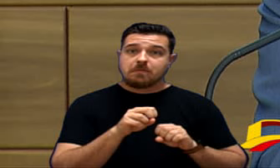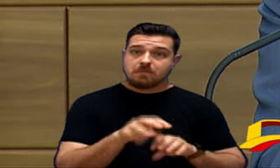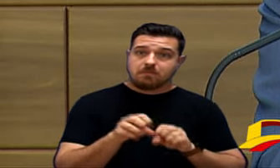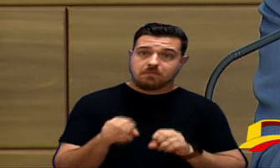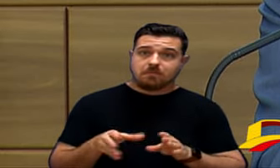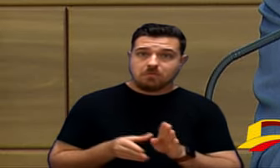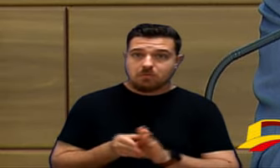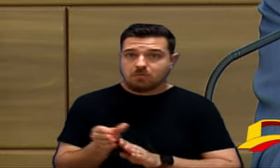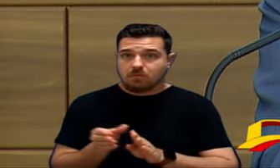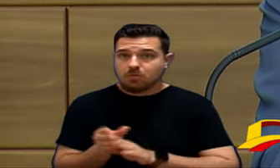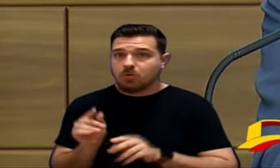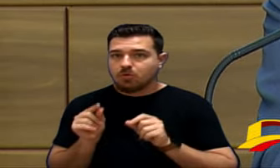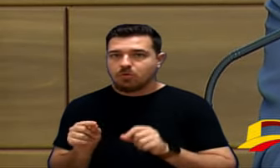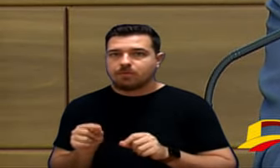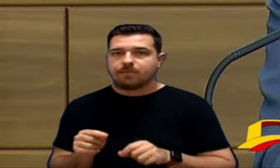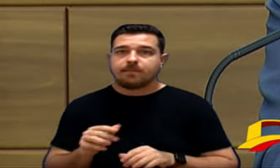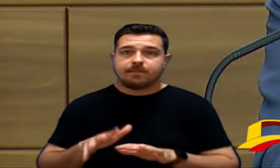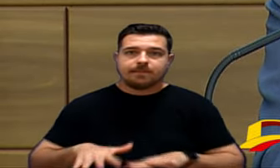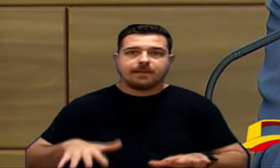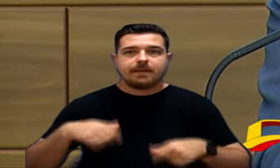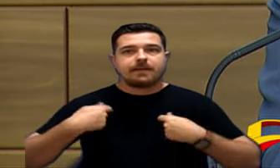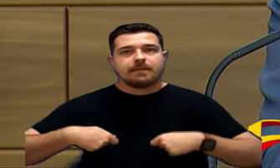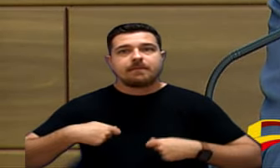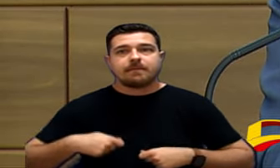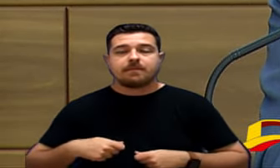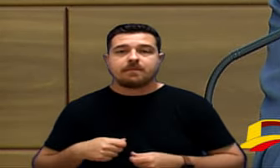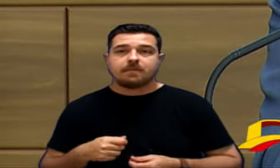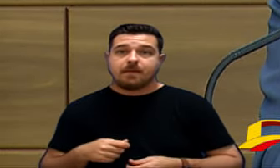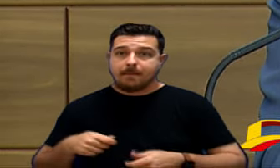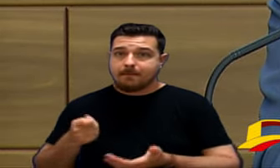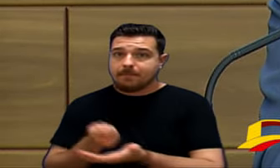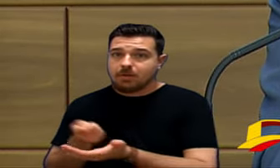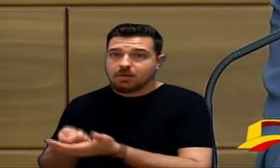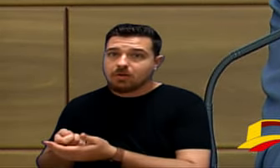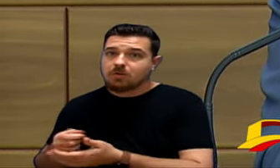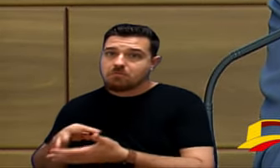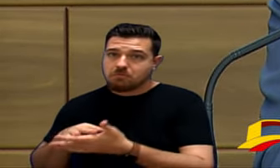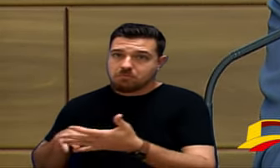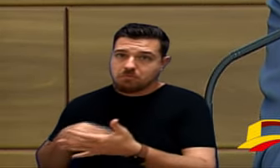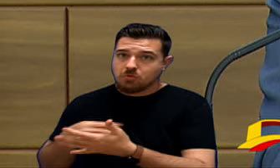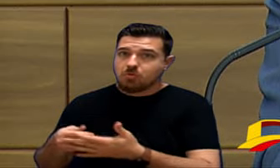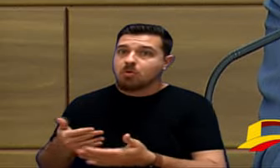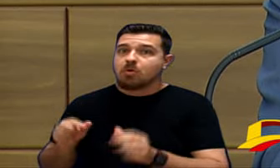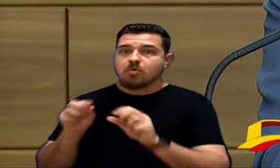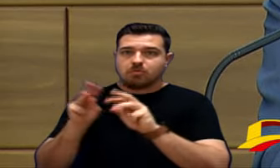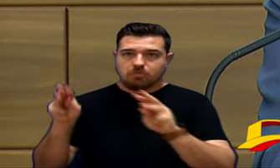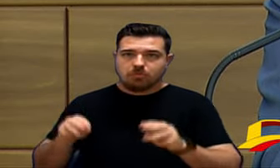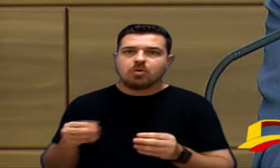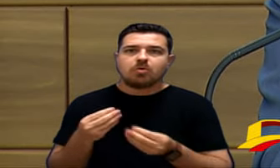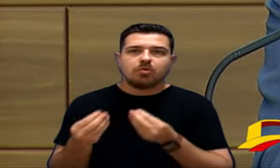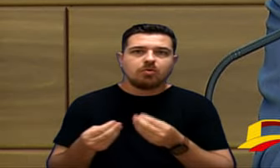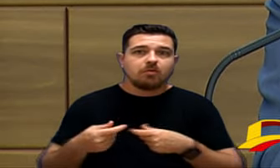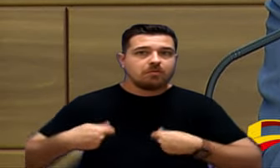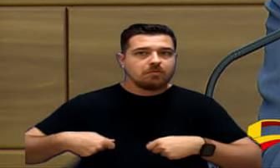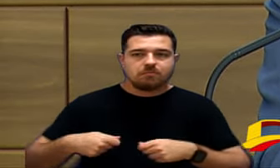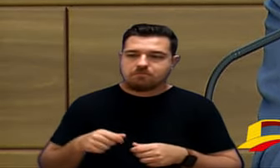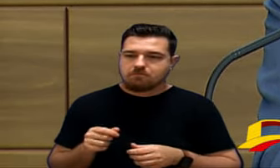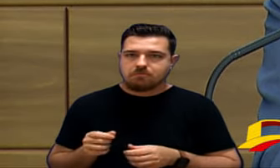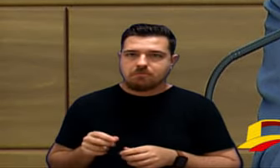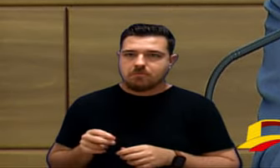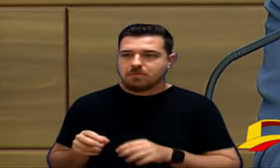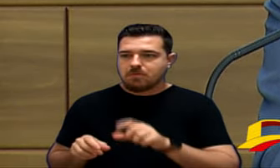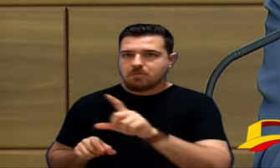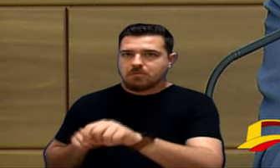orientadas nesse sentido toda vez que tiver prestação de contas ou qualquer coisa relativa a servidor não basta fazer por amostragem